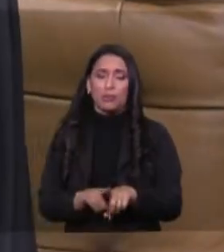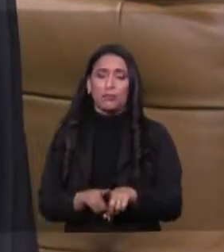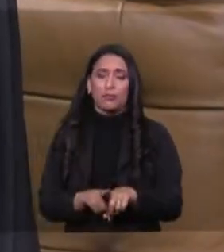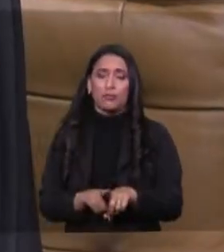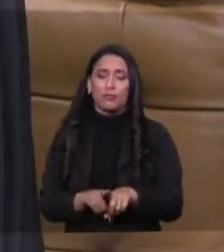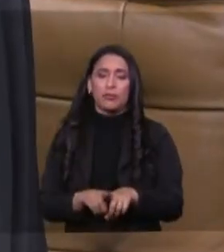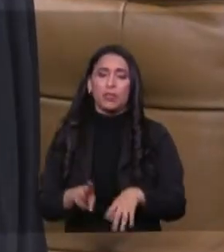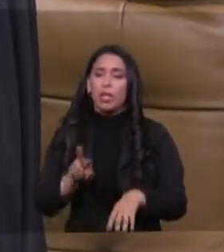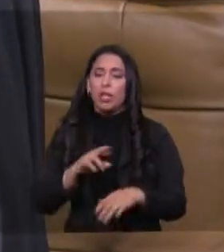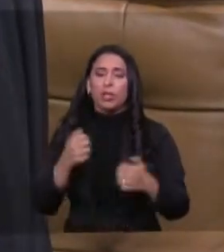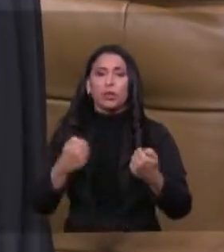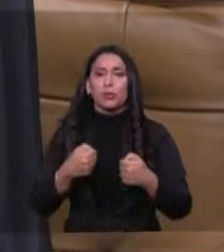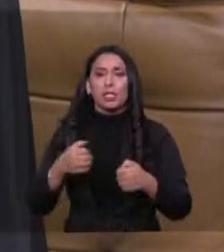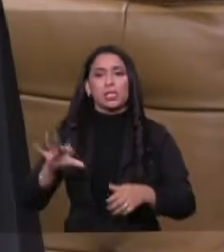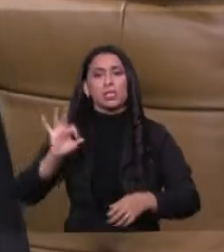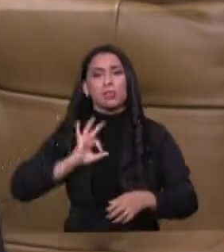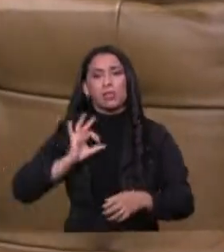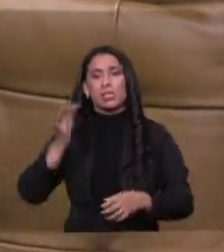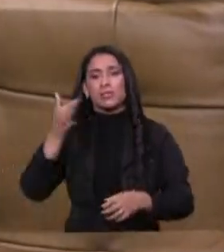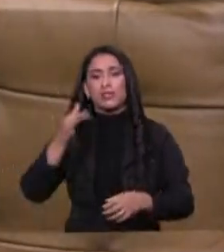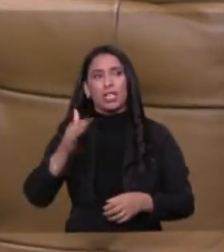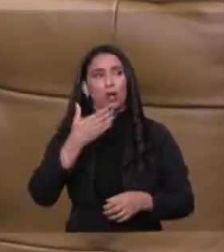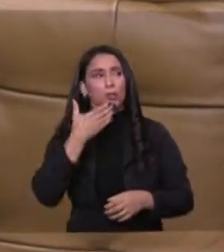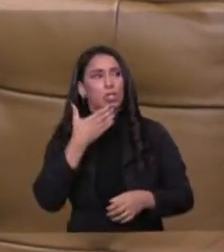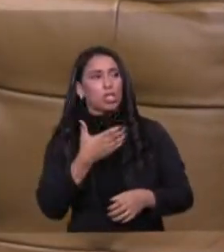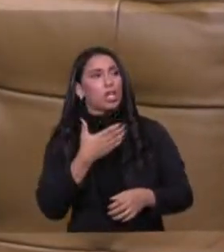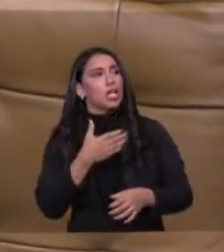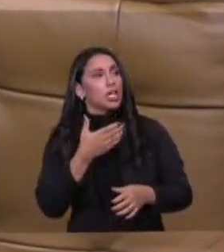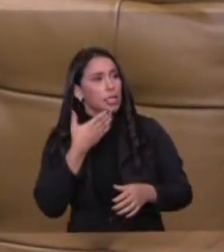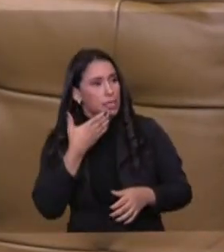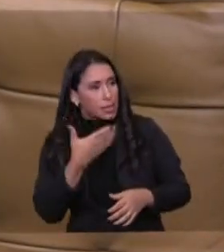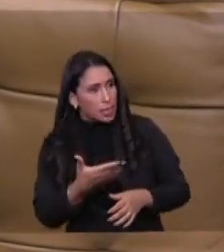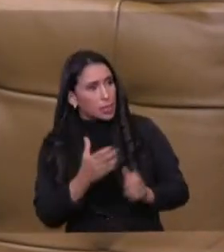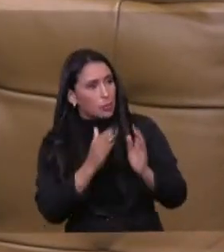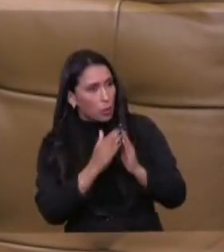não precisa a Polícia Federal ou o Exército de licença para lá entrar